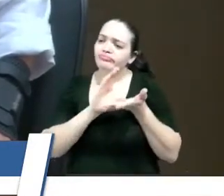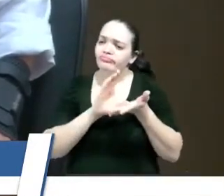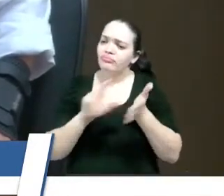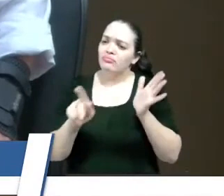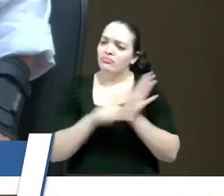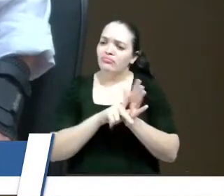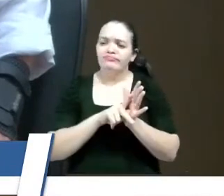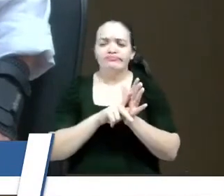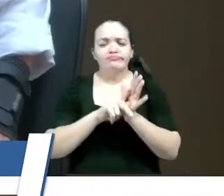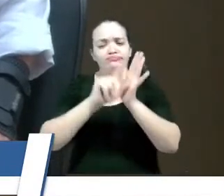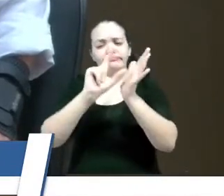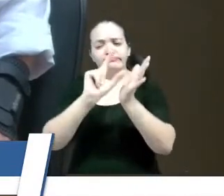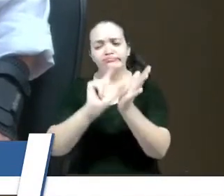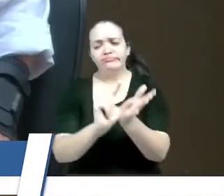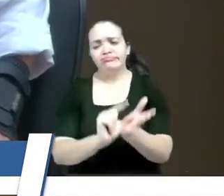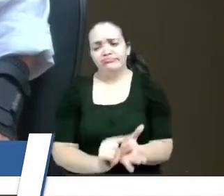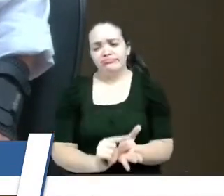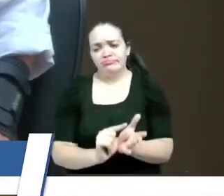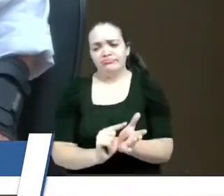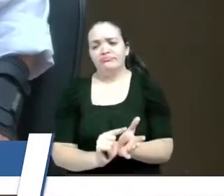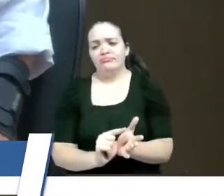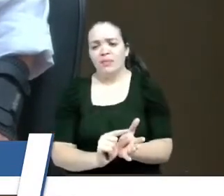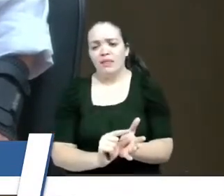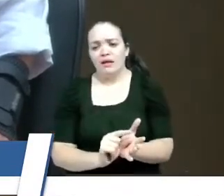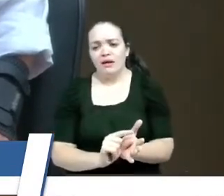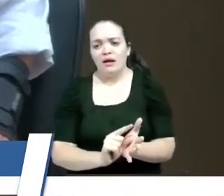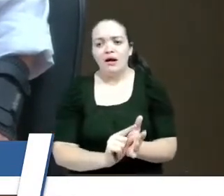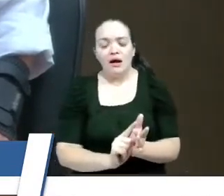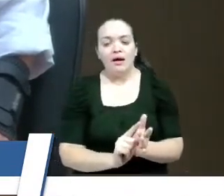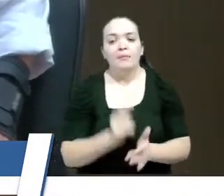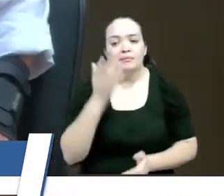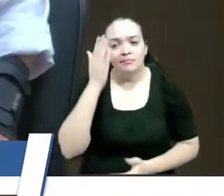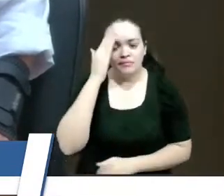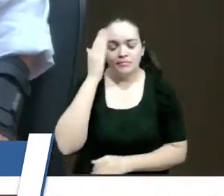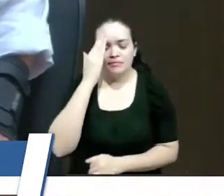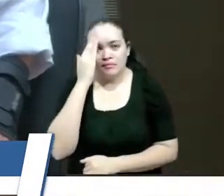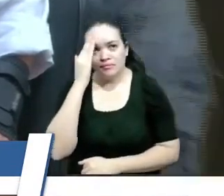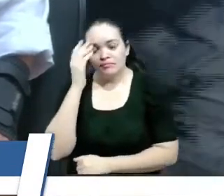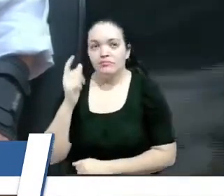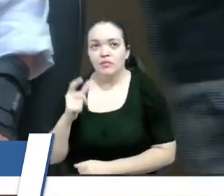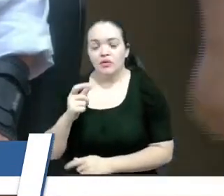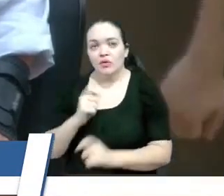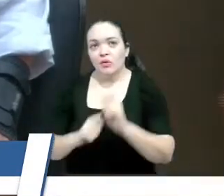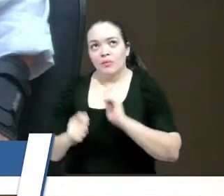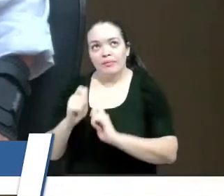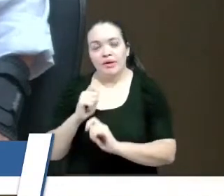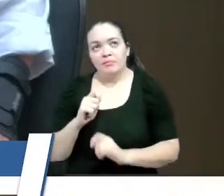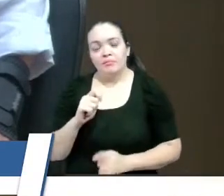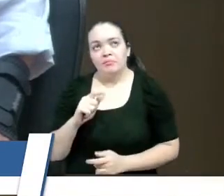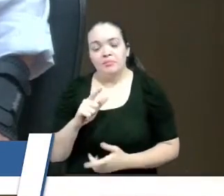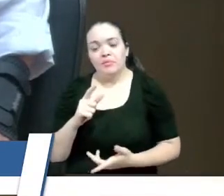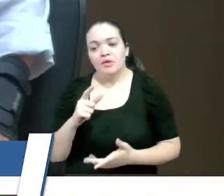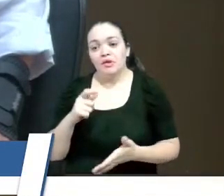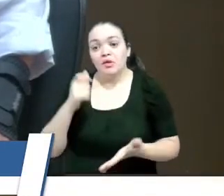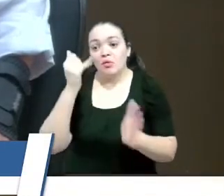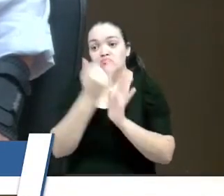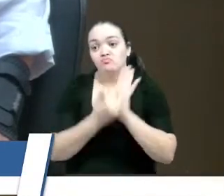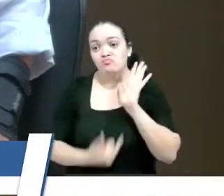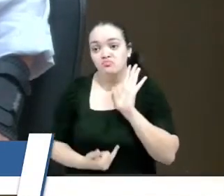baixa. Só para ter uma ideia, a previsão orçamentária de impostos,